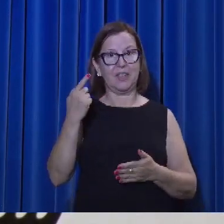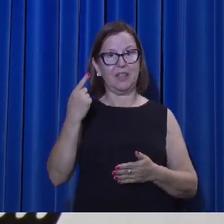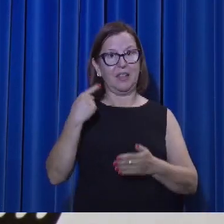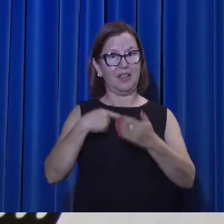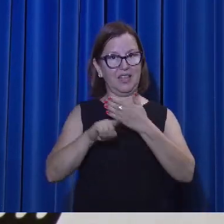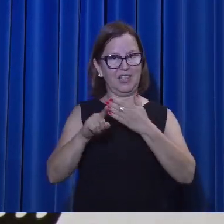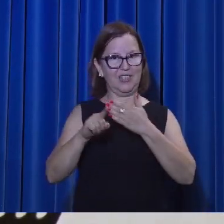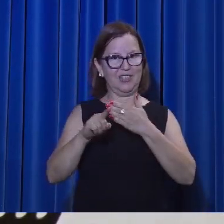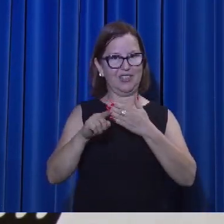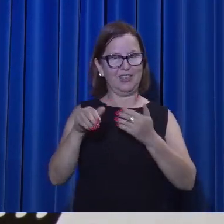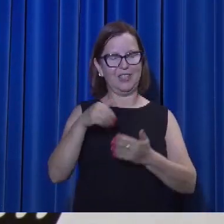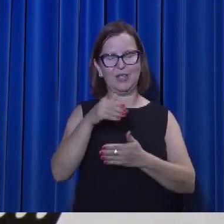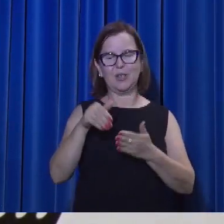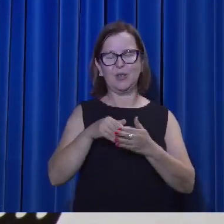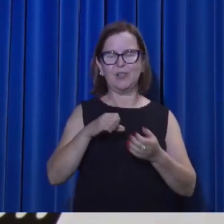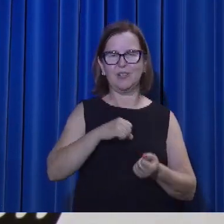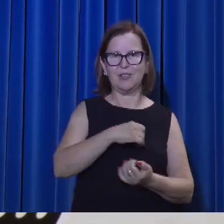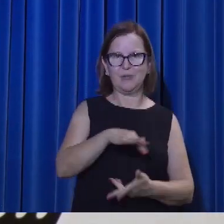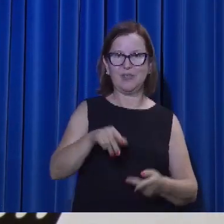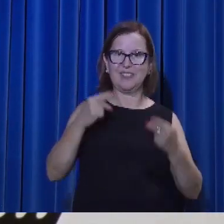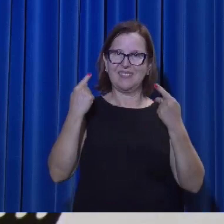todo mundo e pregai o evangelho.